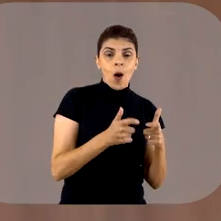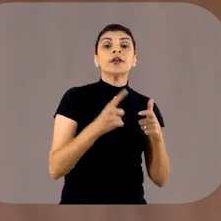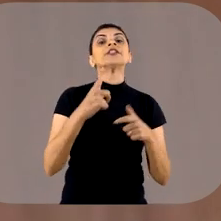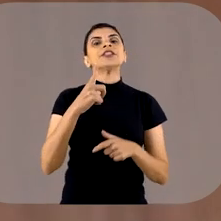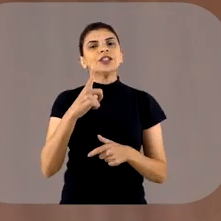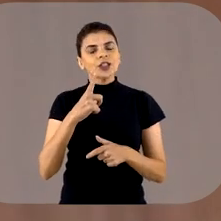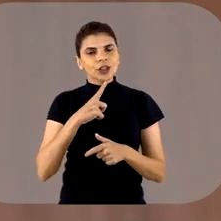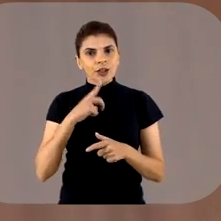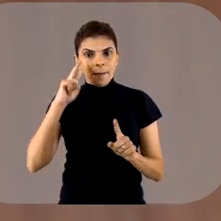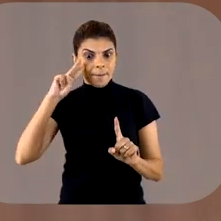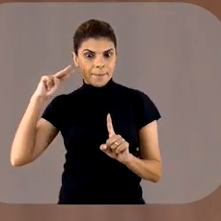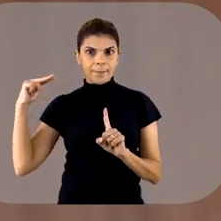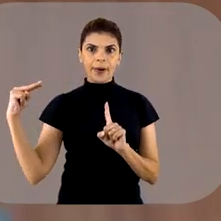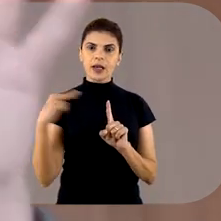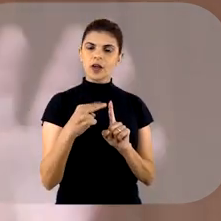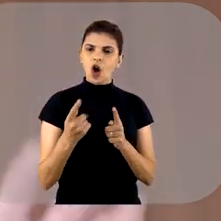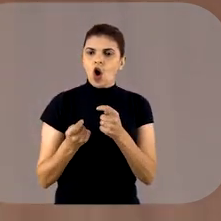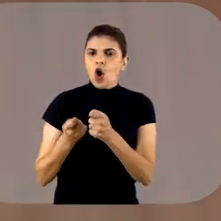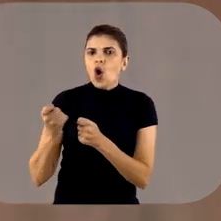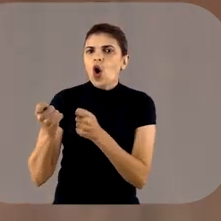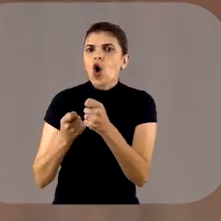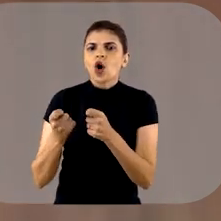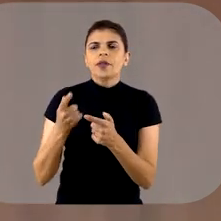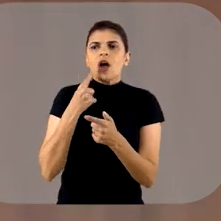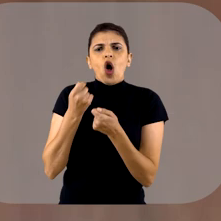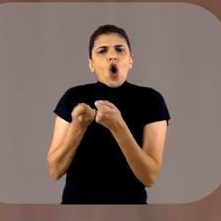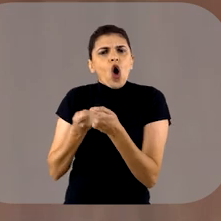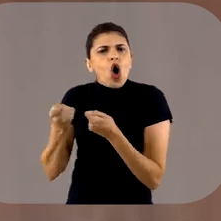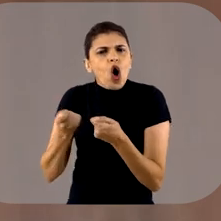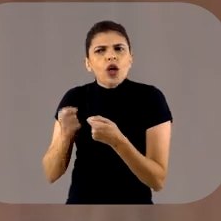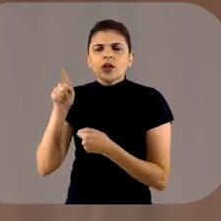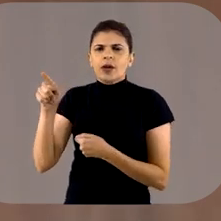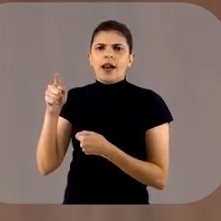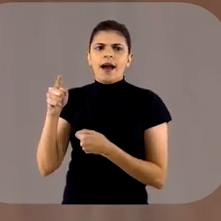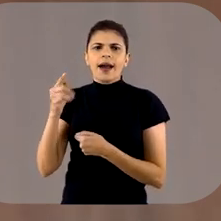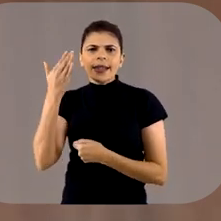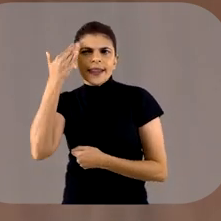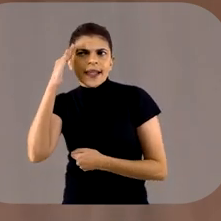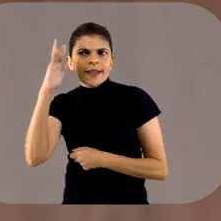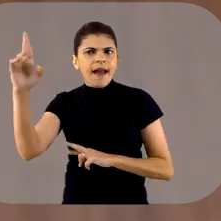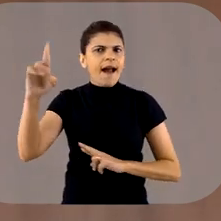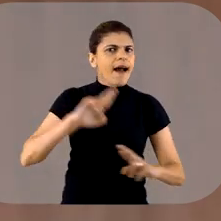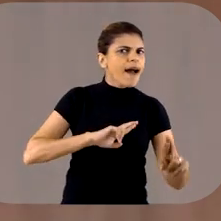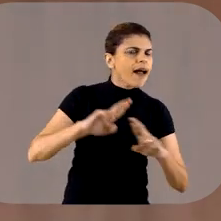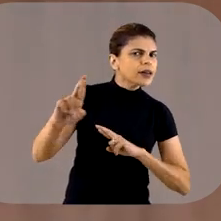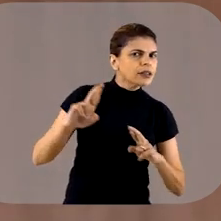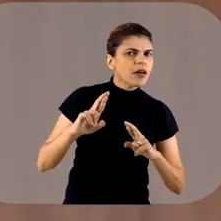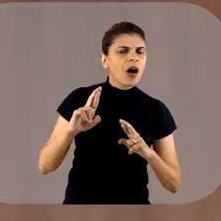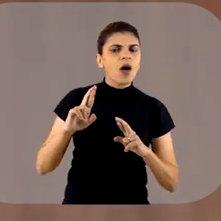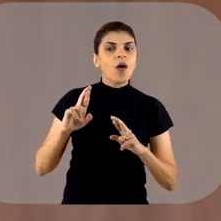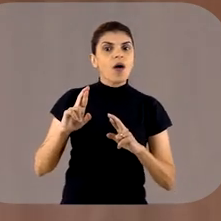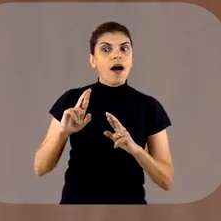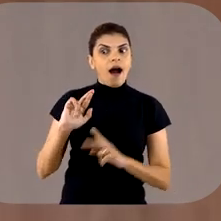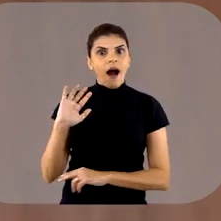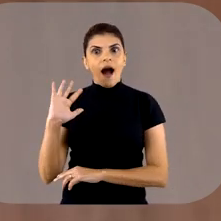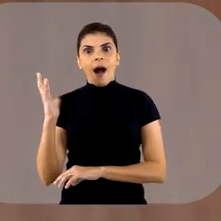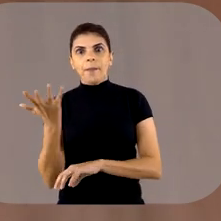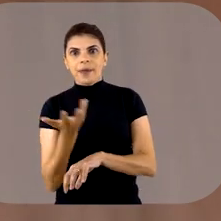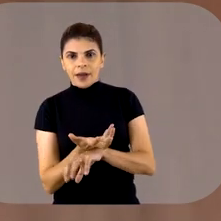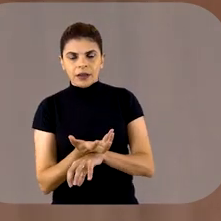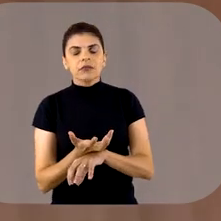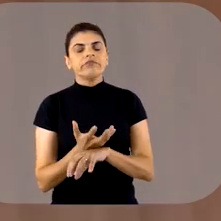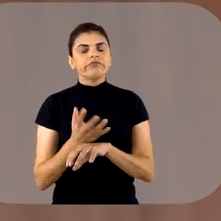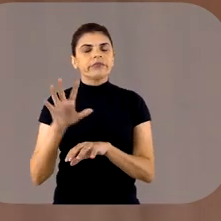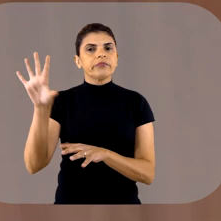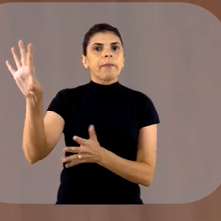né então havia toda uma perspectiva de eh controlar entender as relações eh entre organismo e ambiente que poderiam